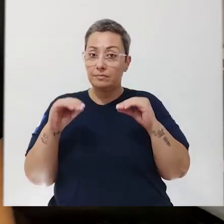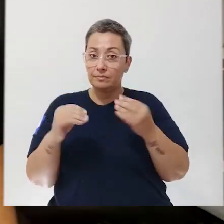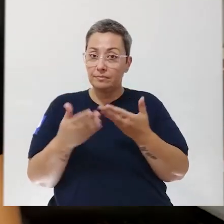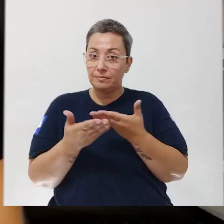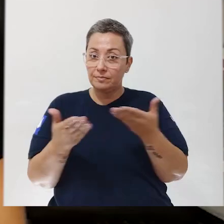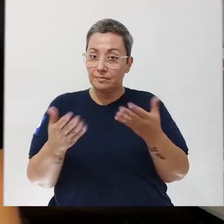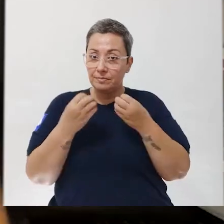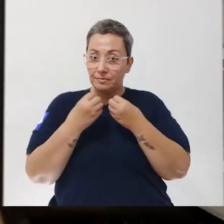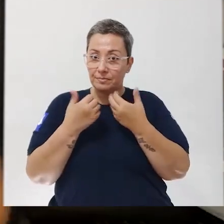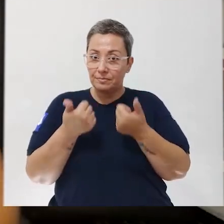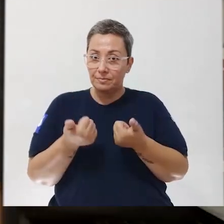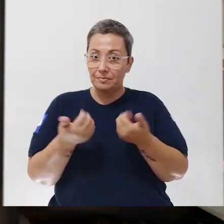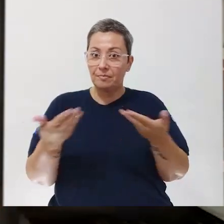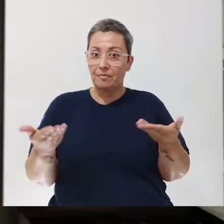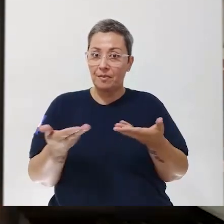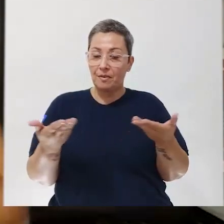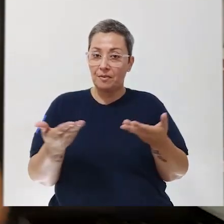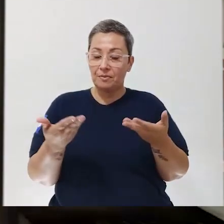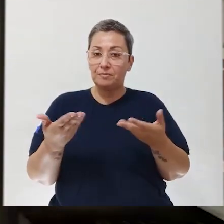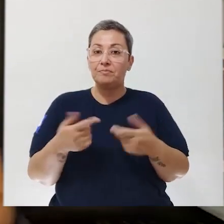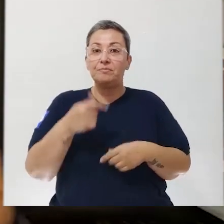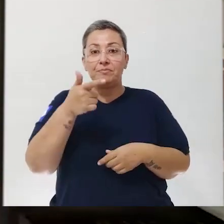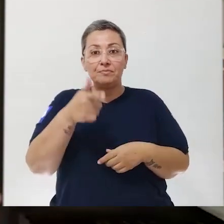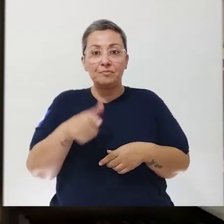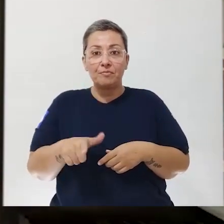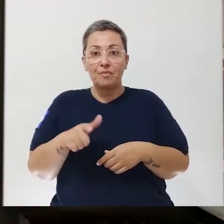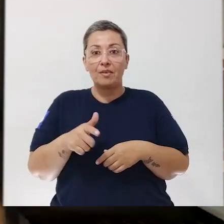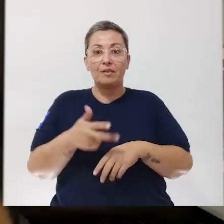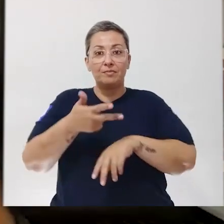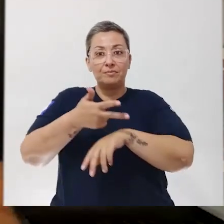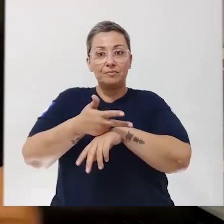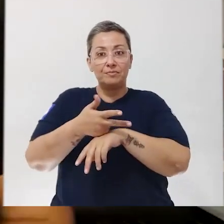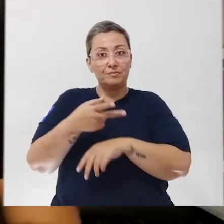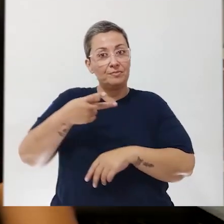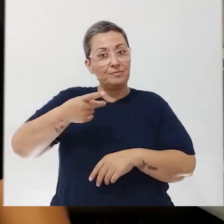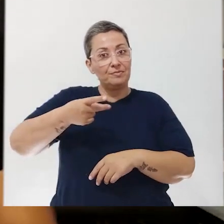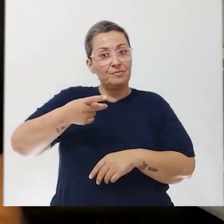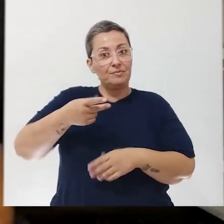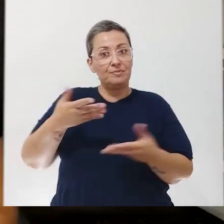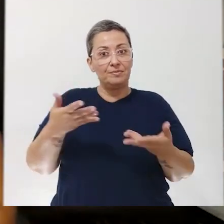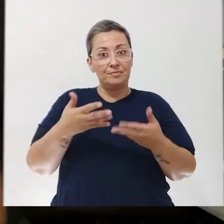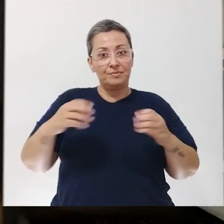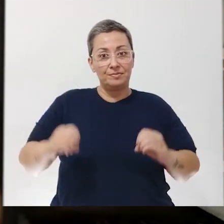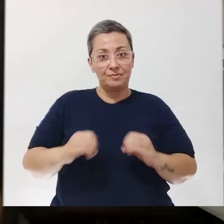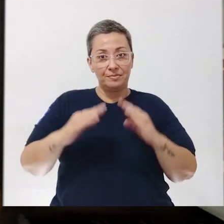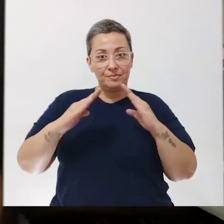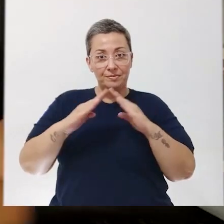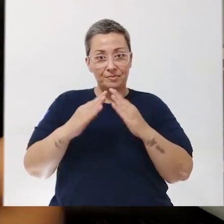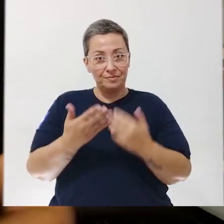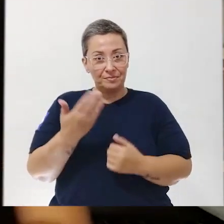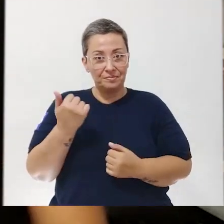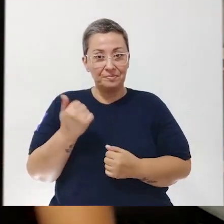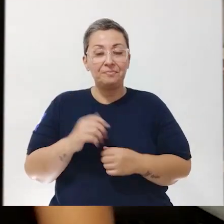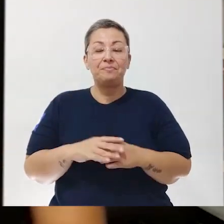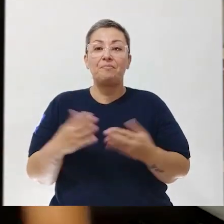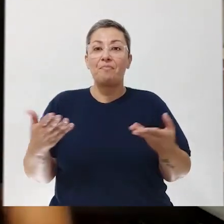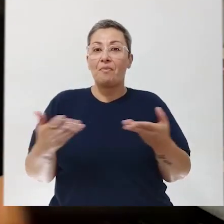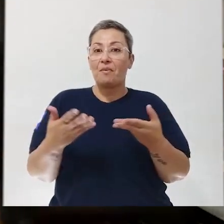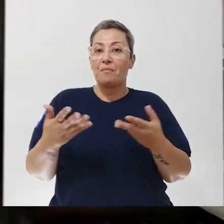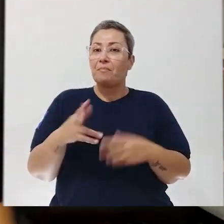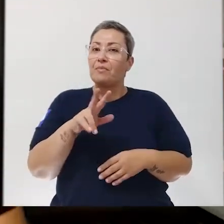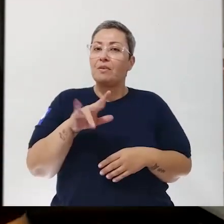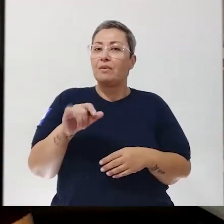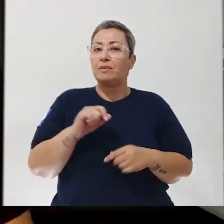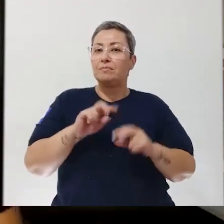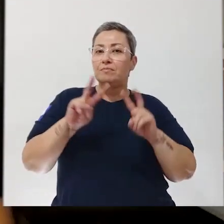pessoal, tudo bem com vocês? Bom, nós estamos aqui para o nosso segundo encontro aqui no Saberes em Casa. Vamos lá? Hoje